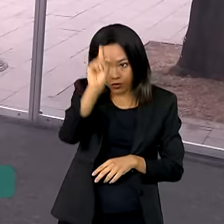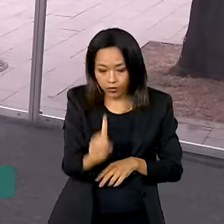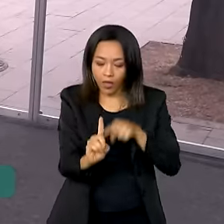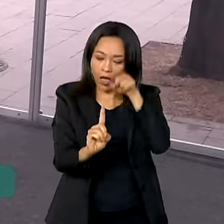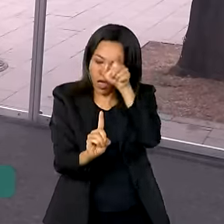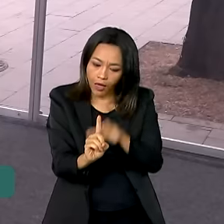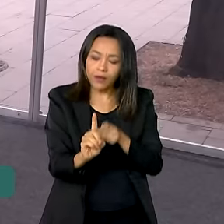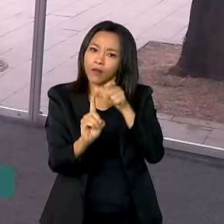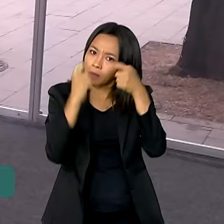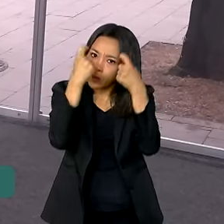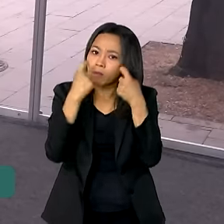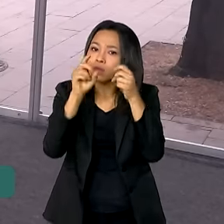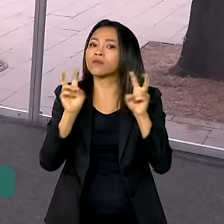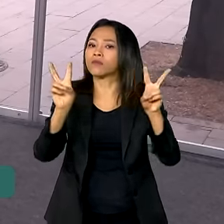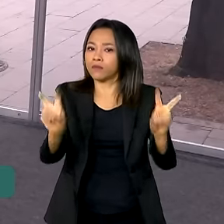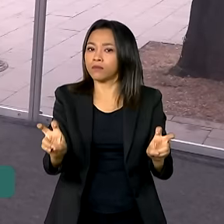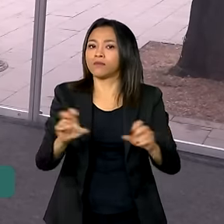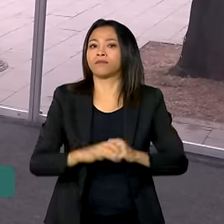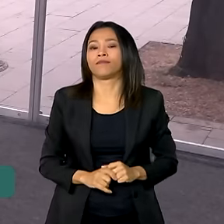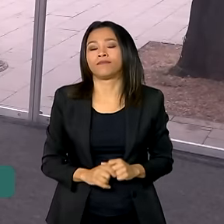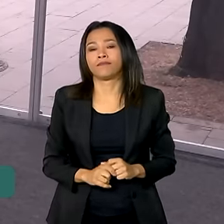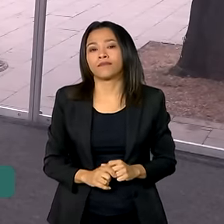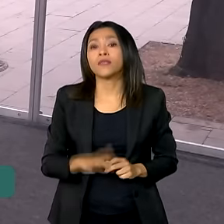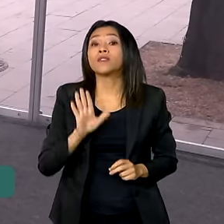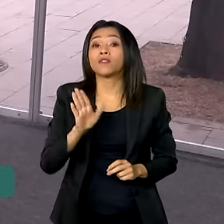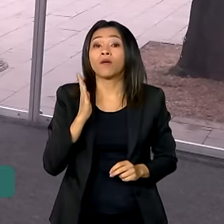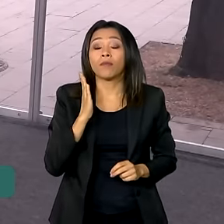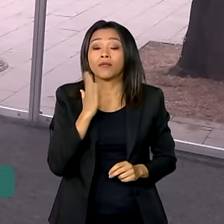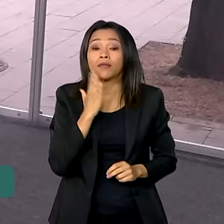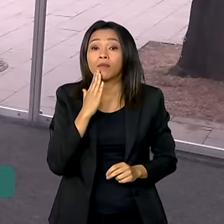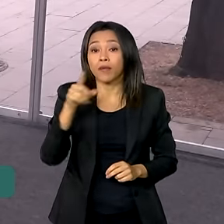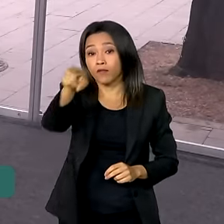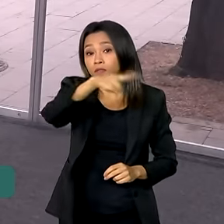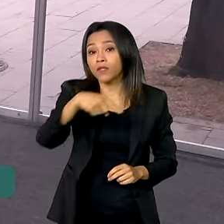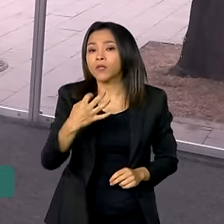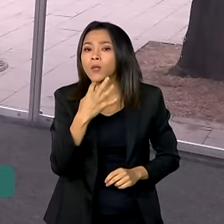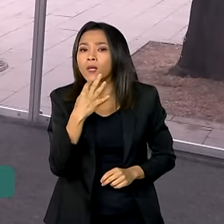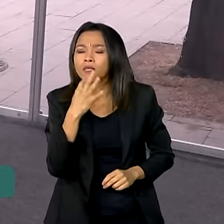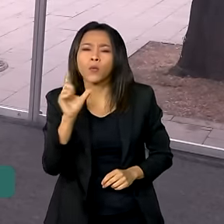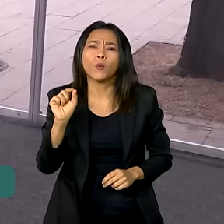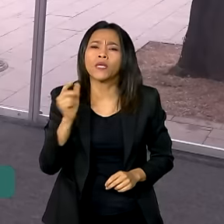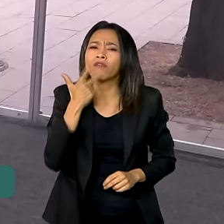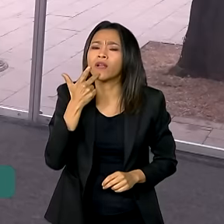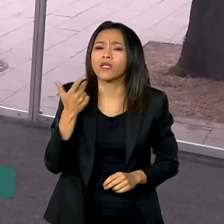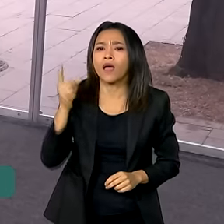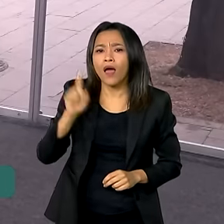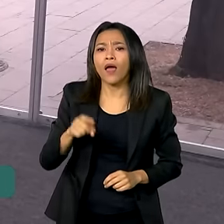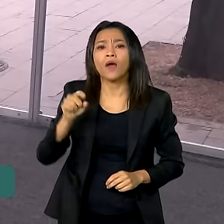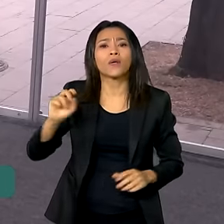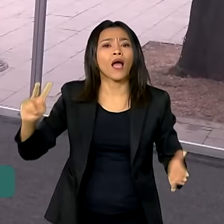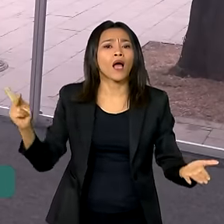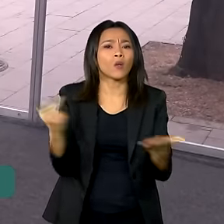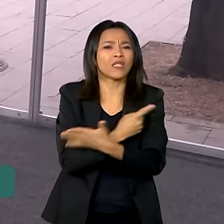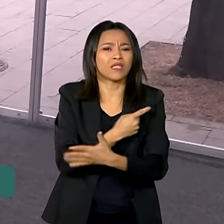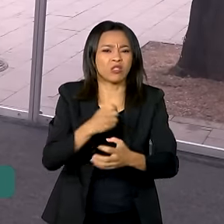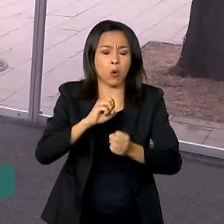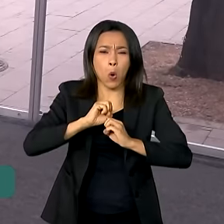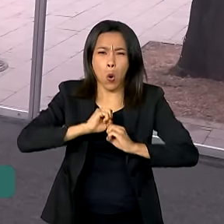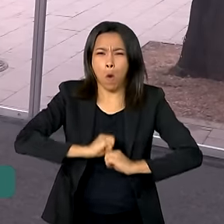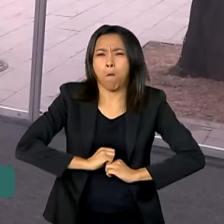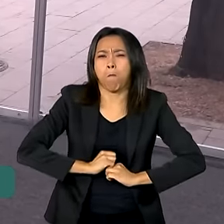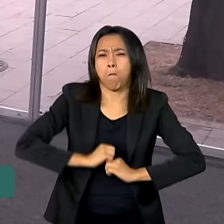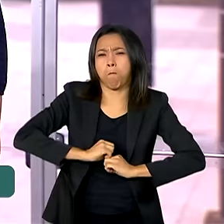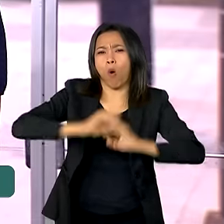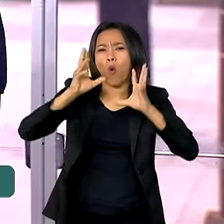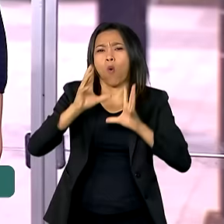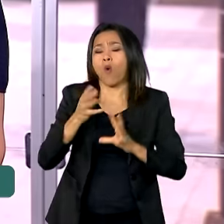também está muito preocupado com esse tema. Pois é, só para localizar aqui o nosso telespectador, o ministro se refere, claro, ao ataque que houve lá ao STF,